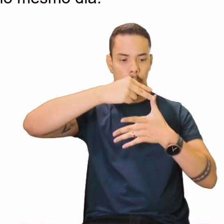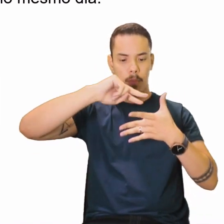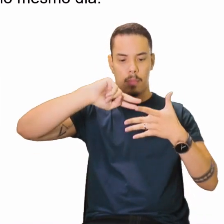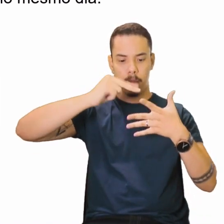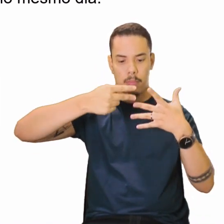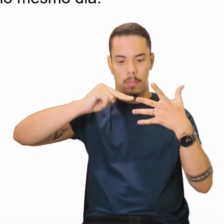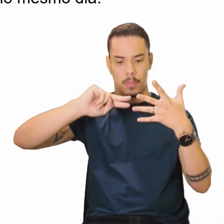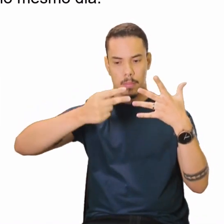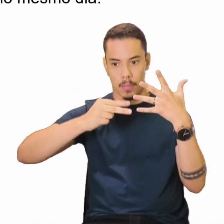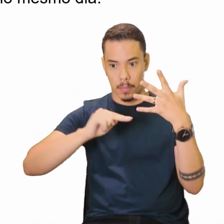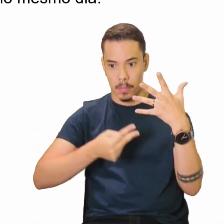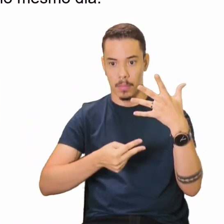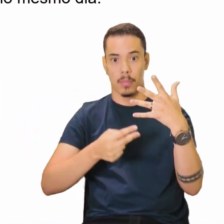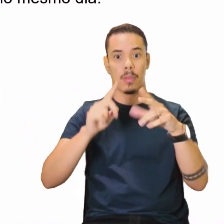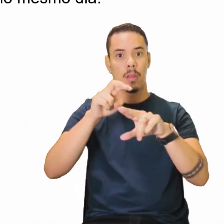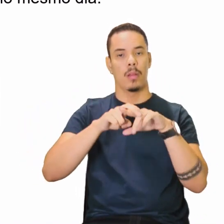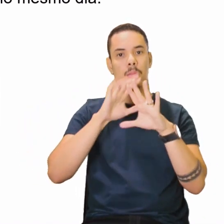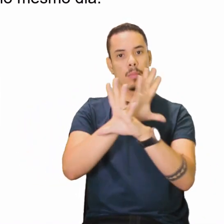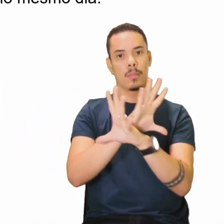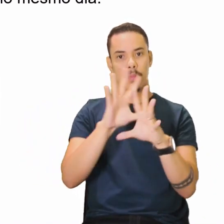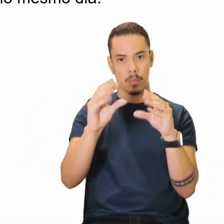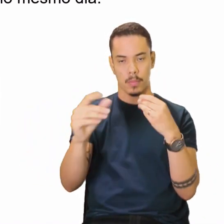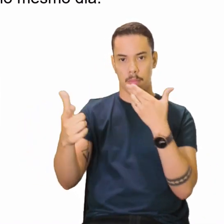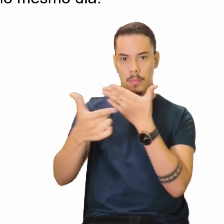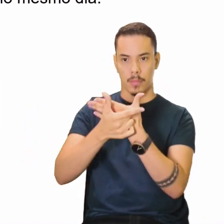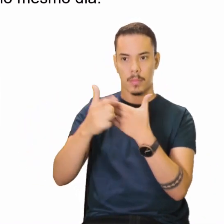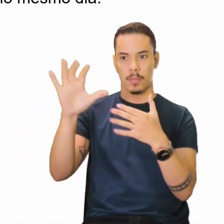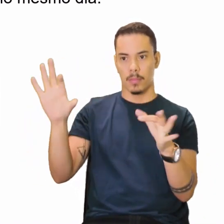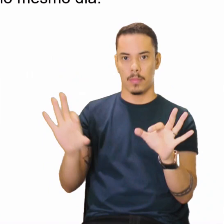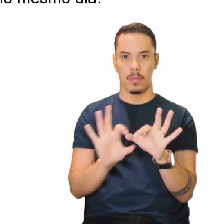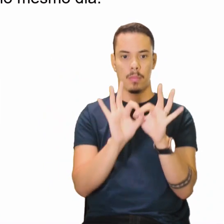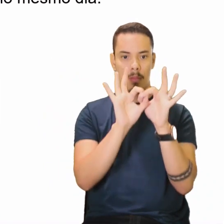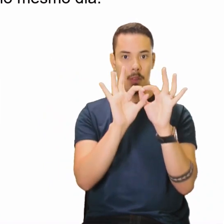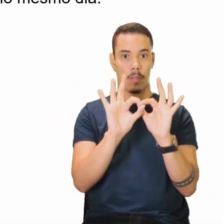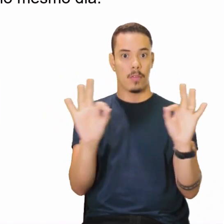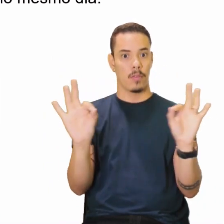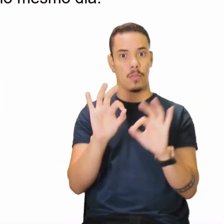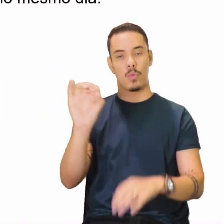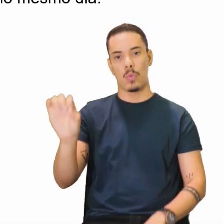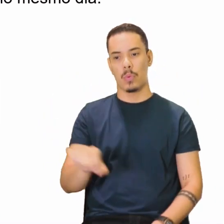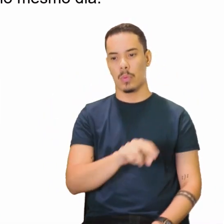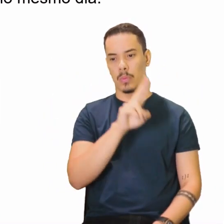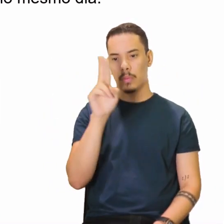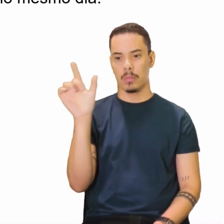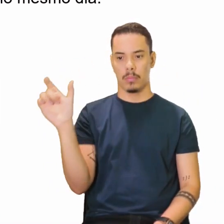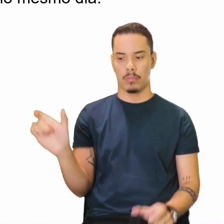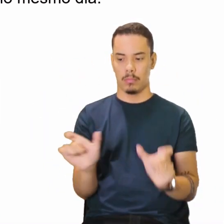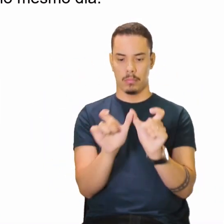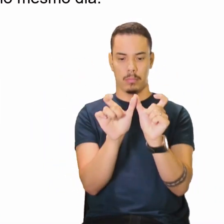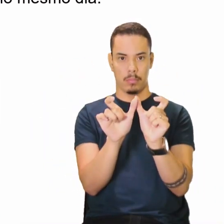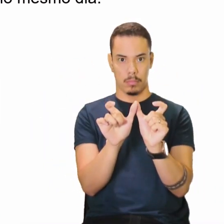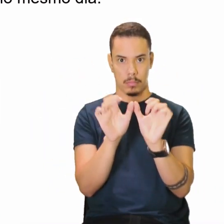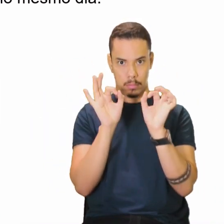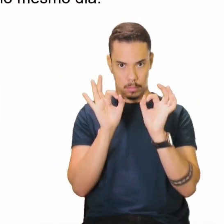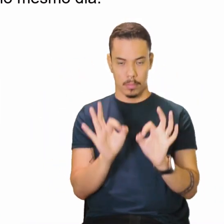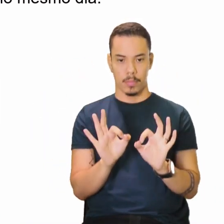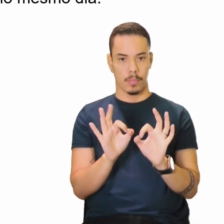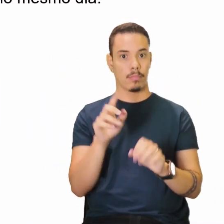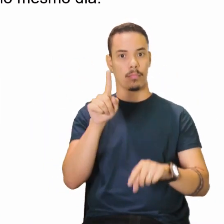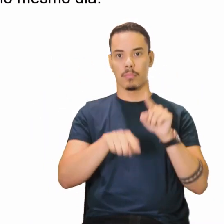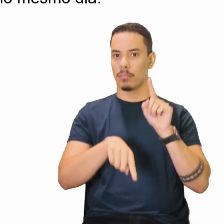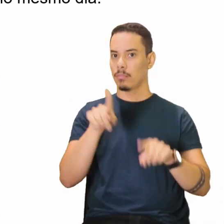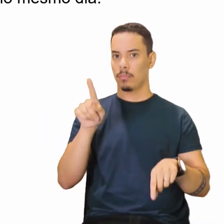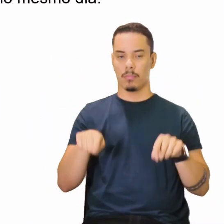na conjunção. Lembrar que a função dela é ligar as orações ou ligar a palavra numa oração. Beleza. E ela é